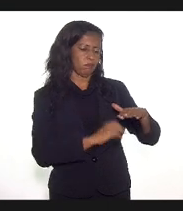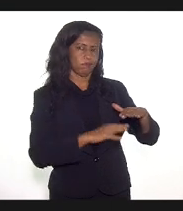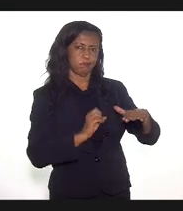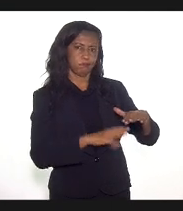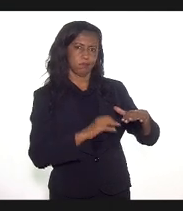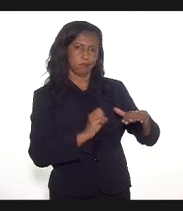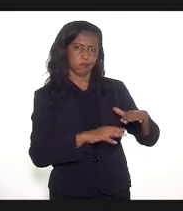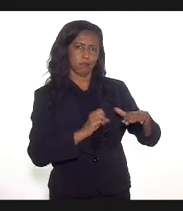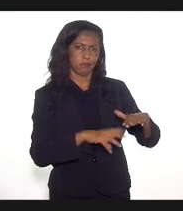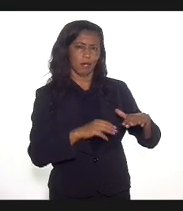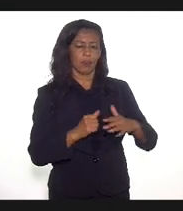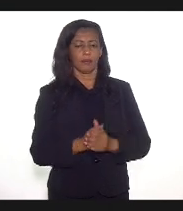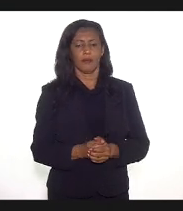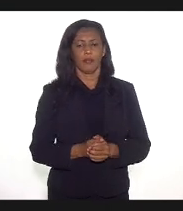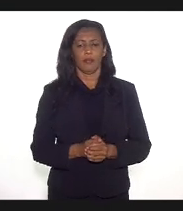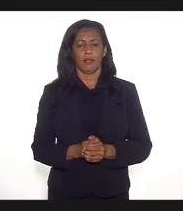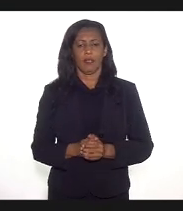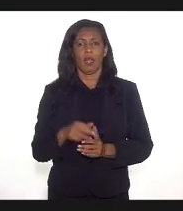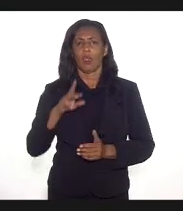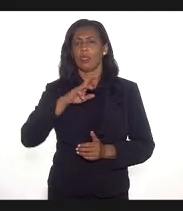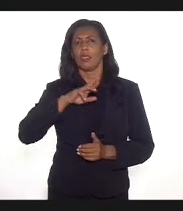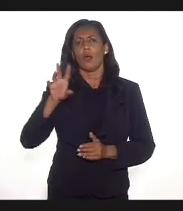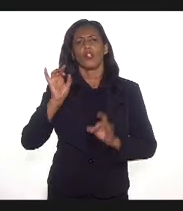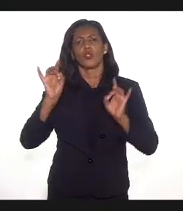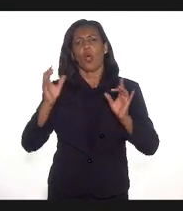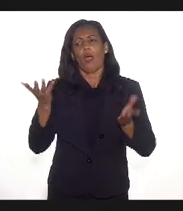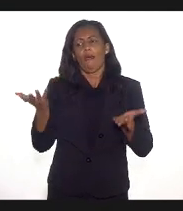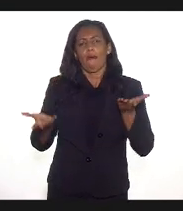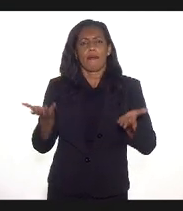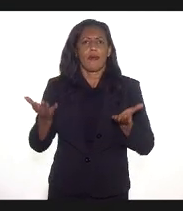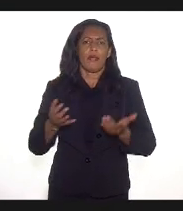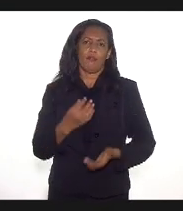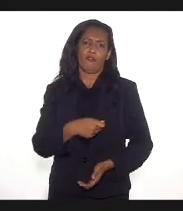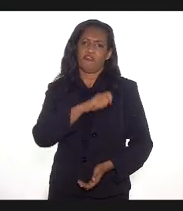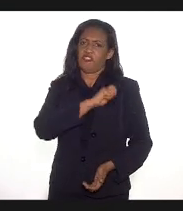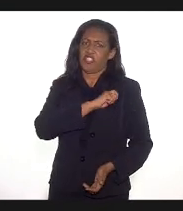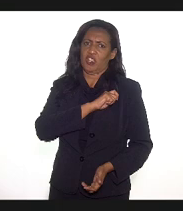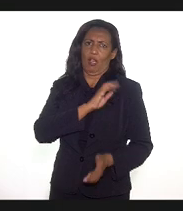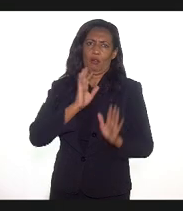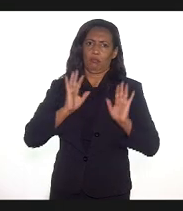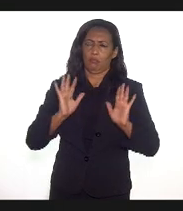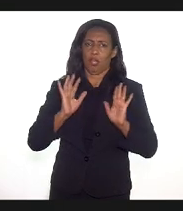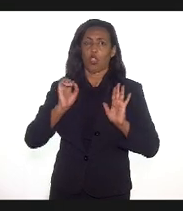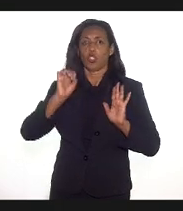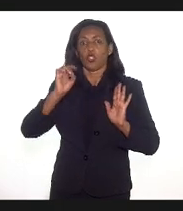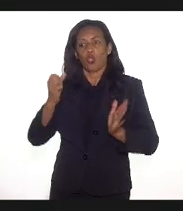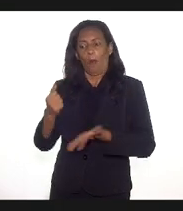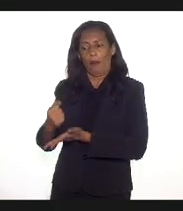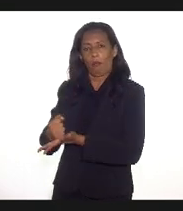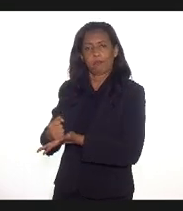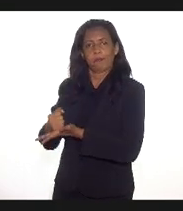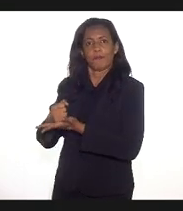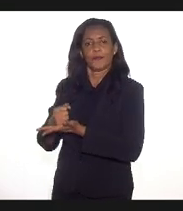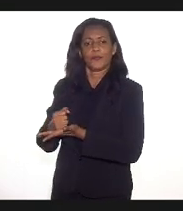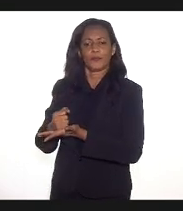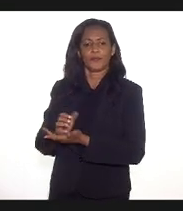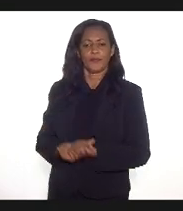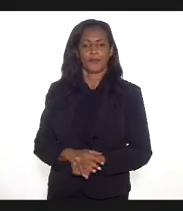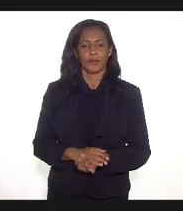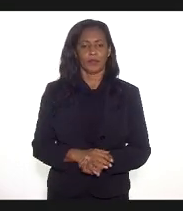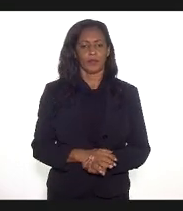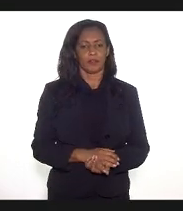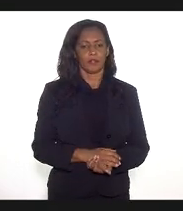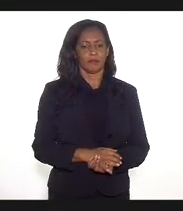apenas para o equilíbrio fiscal, não é uma poupança apenas para assegurar, né, quer dizer,